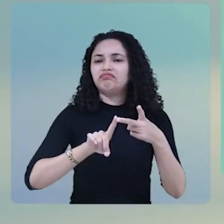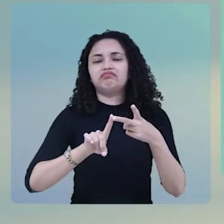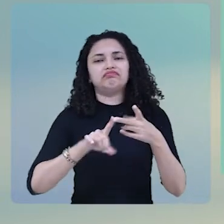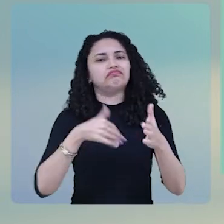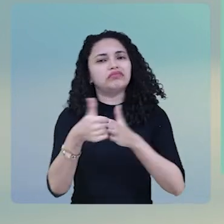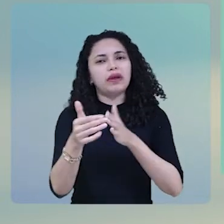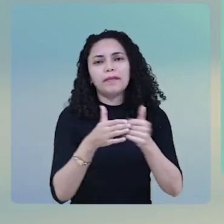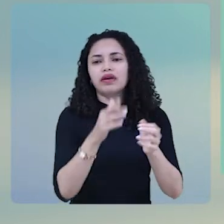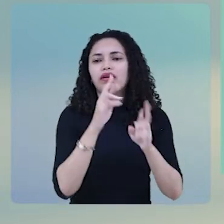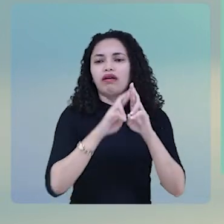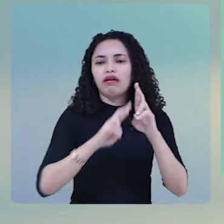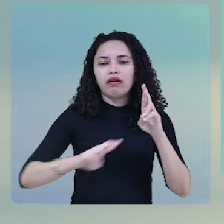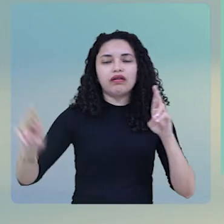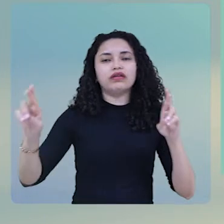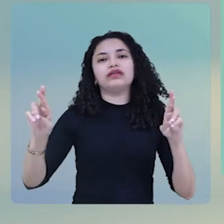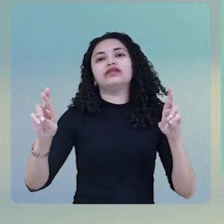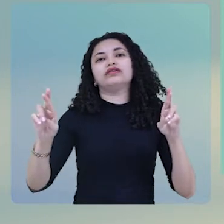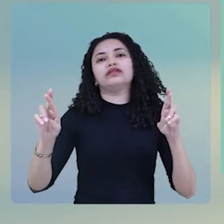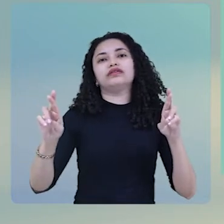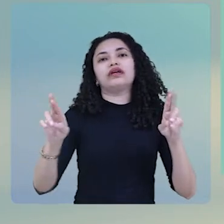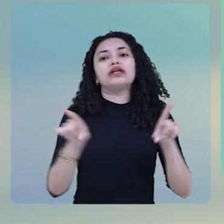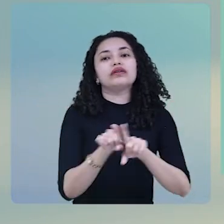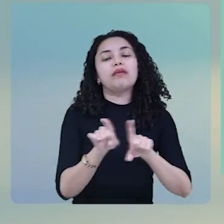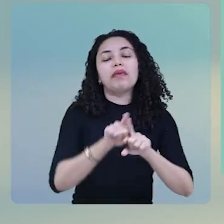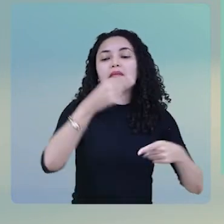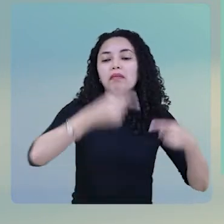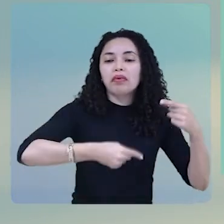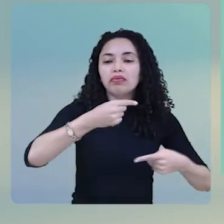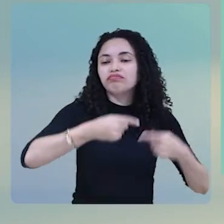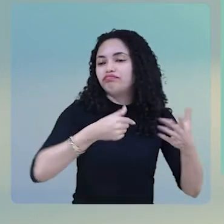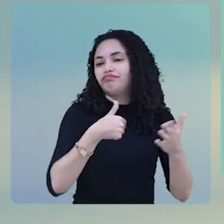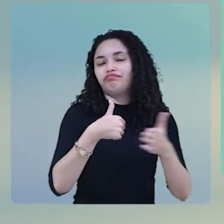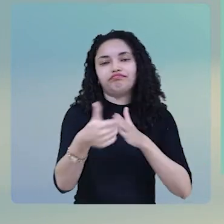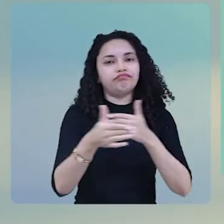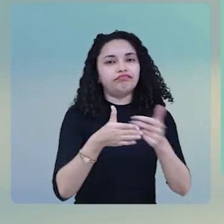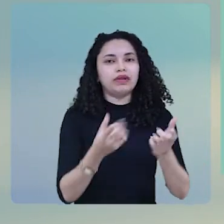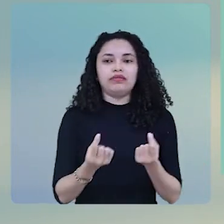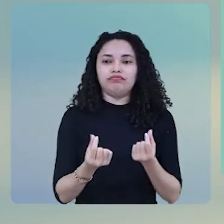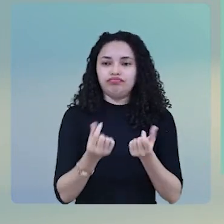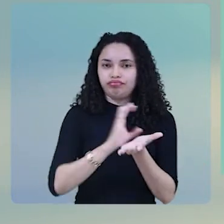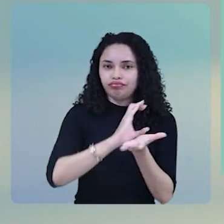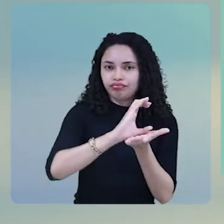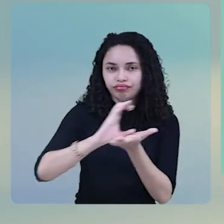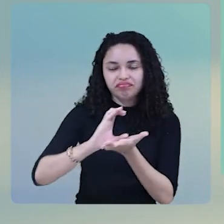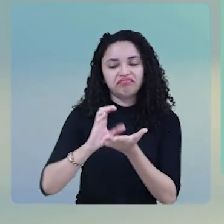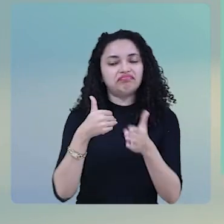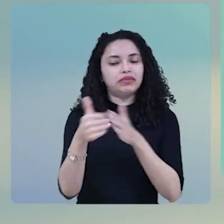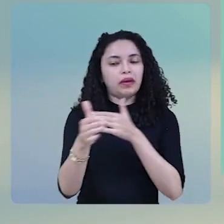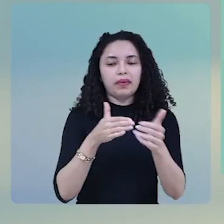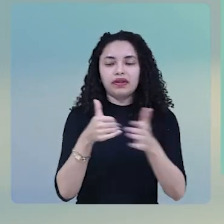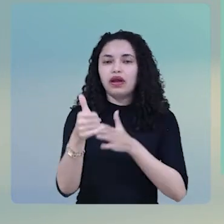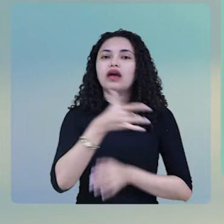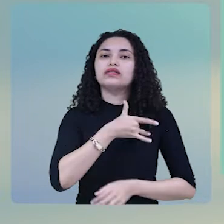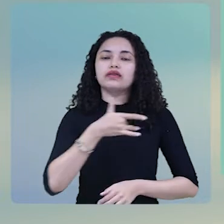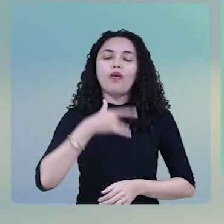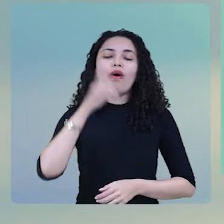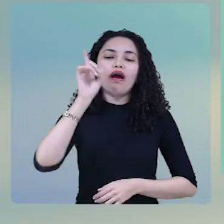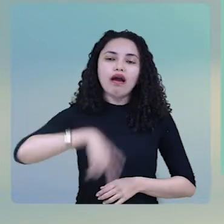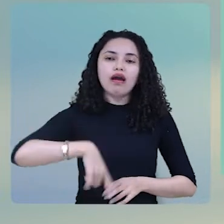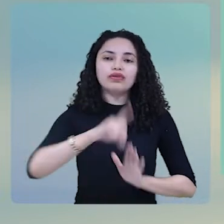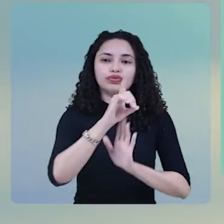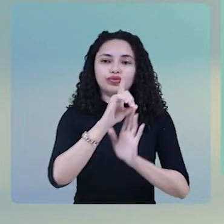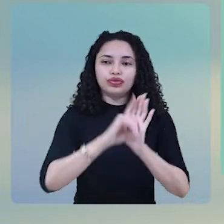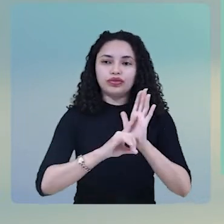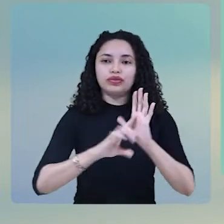de religião, de ideologia política, condição econômica. Saúde é direito de todos.